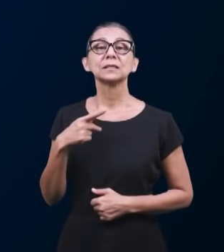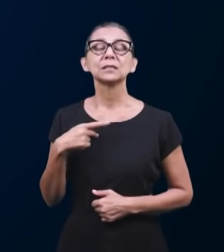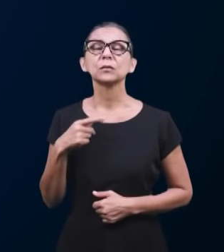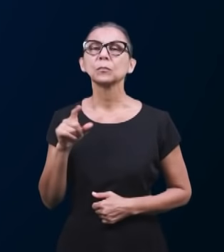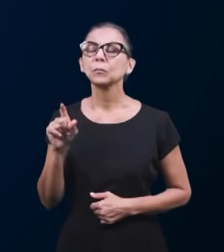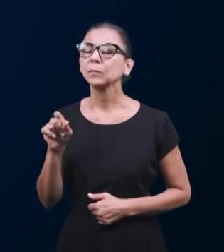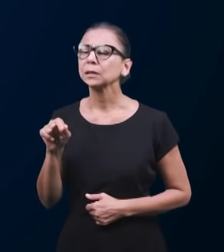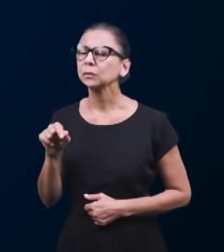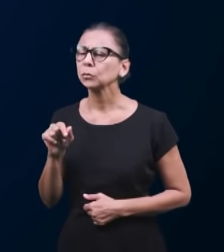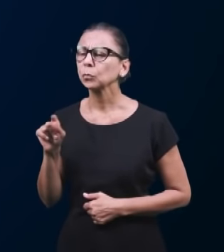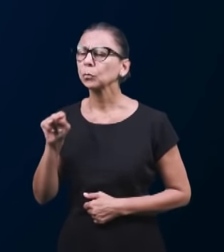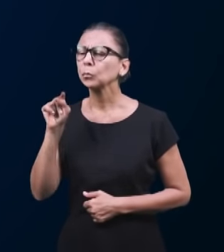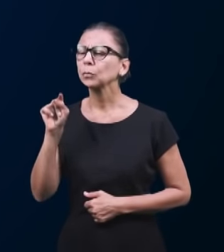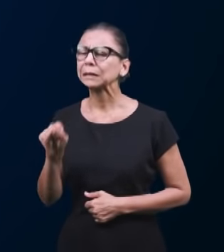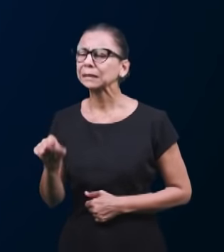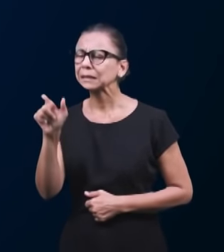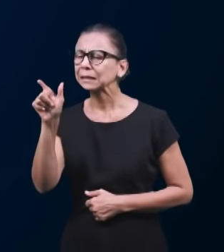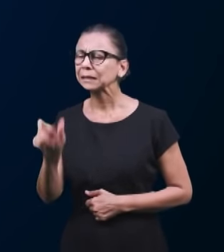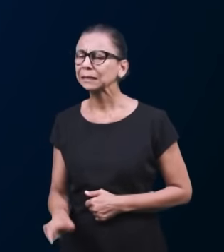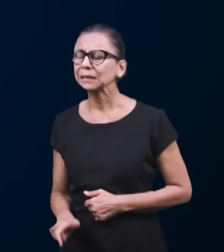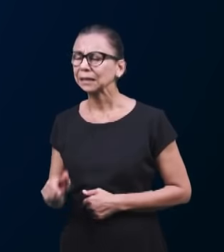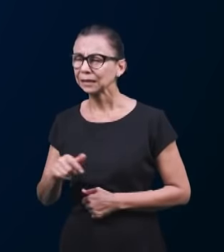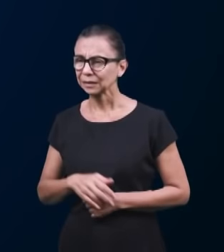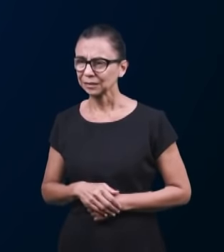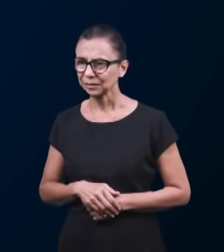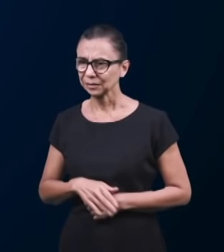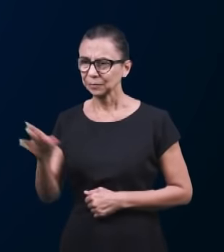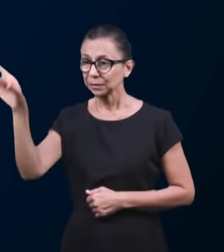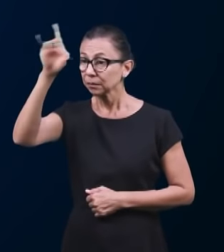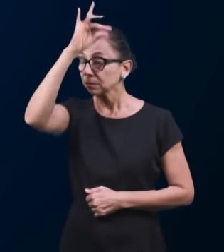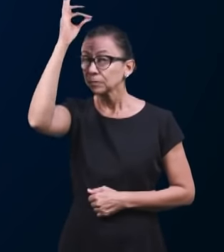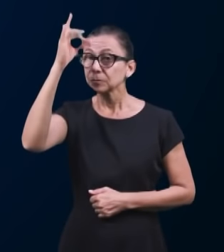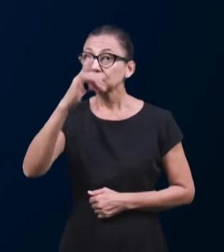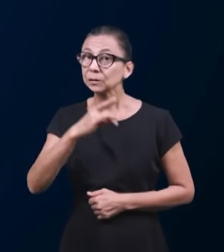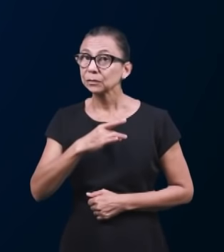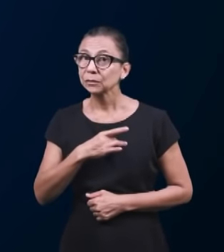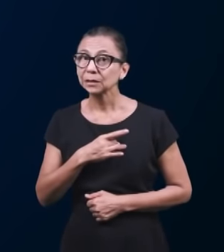Arthur, quem é que batiza com o Espírito Santo?